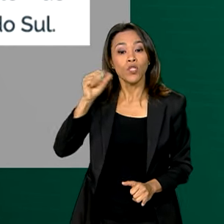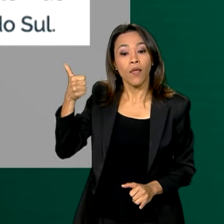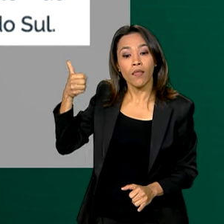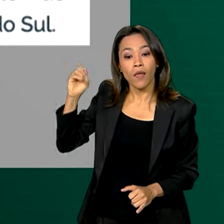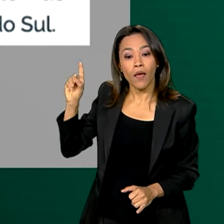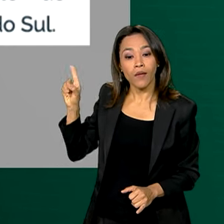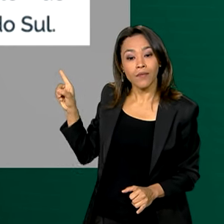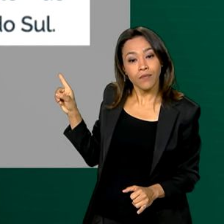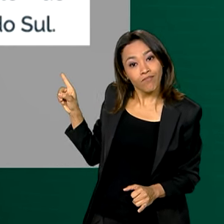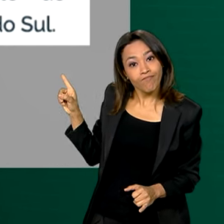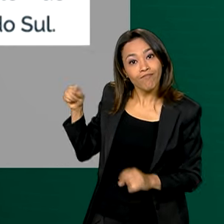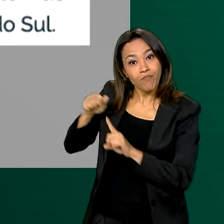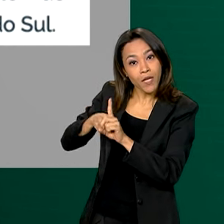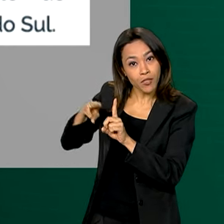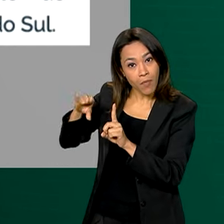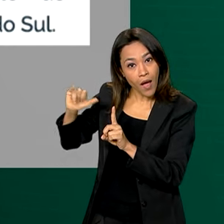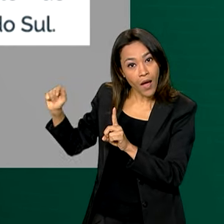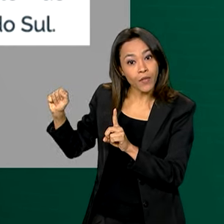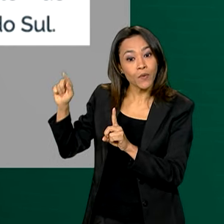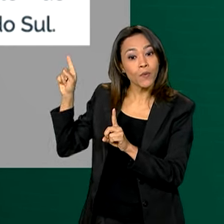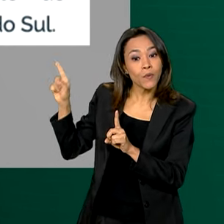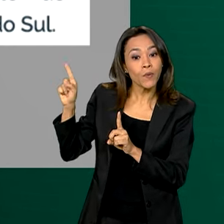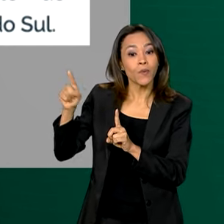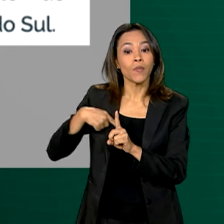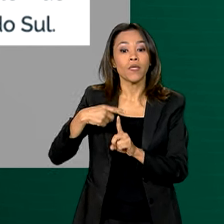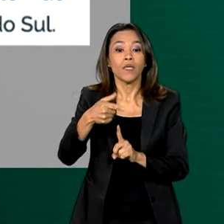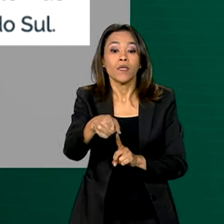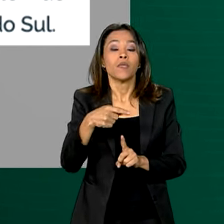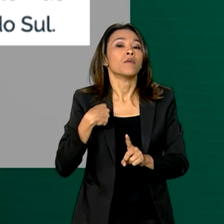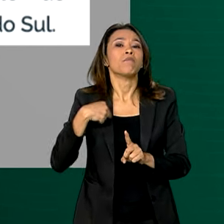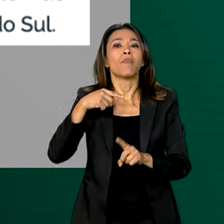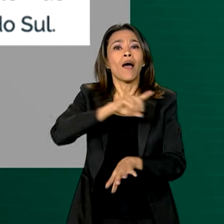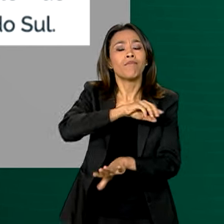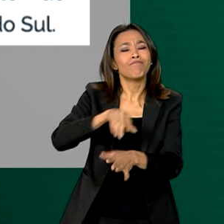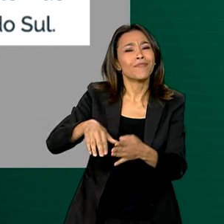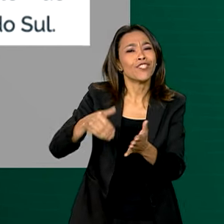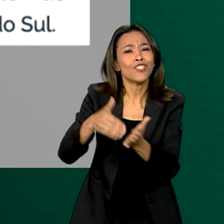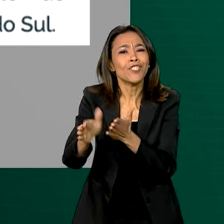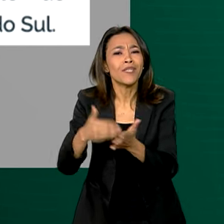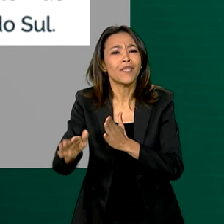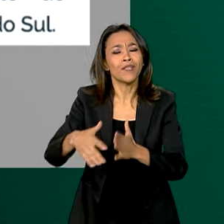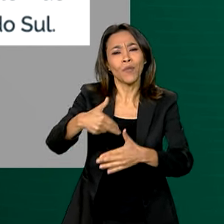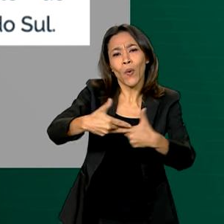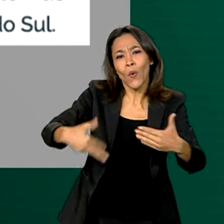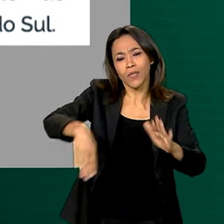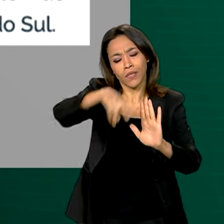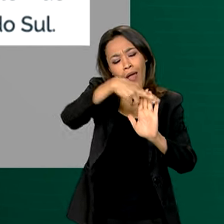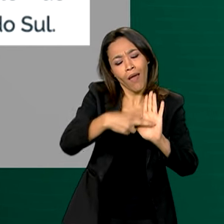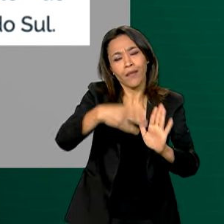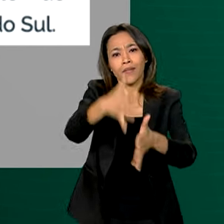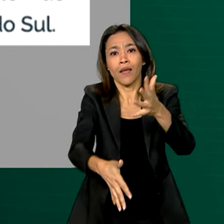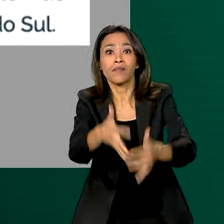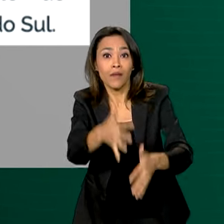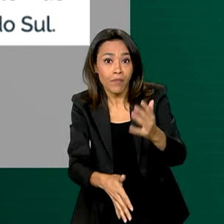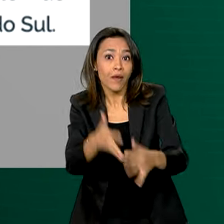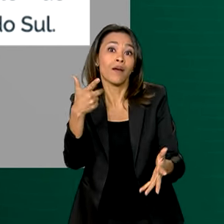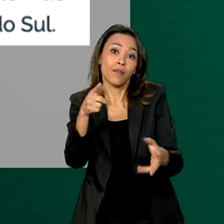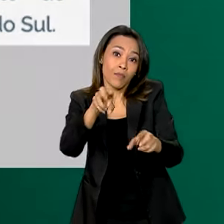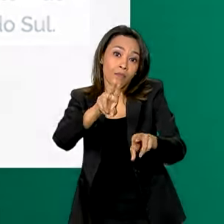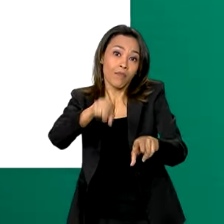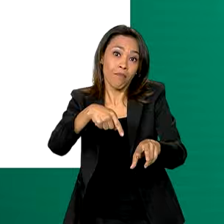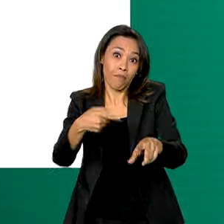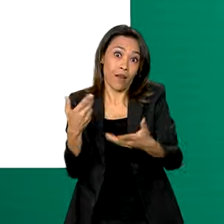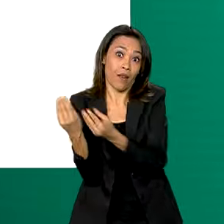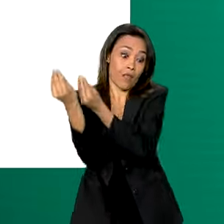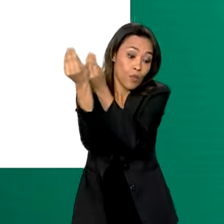maio, anunciando a suspensão das restrições legais para importação de bens usados mediante doação.